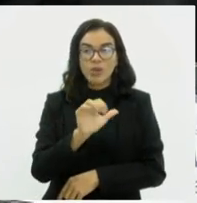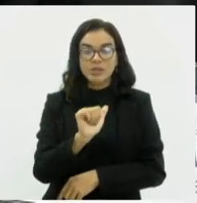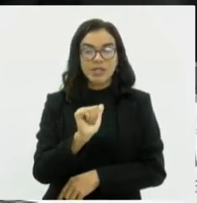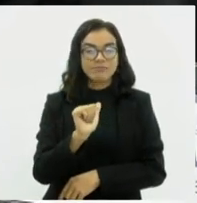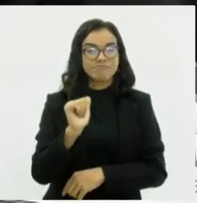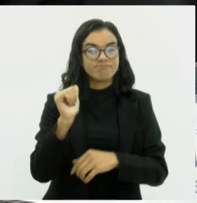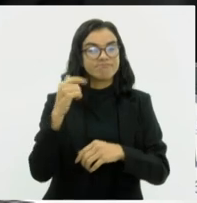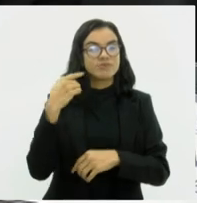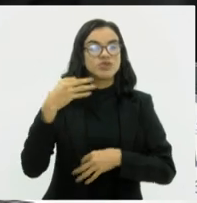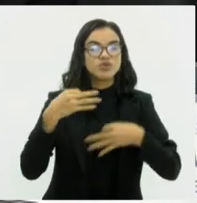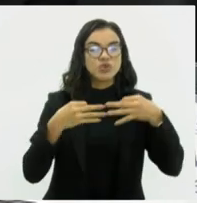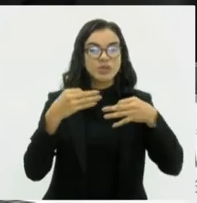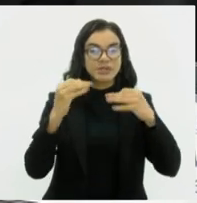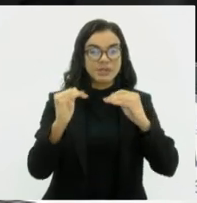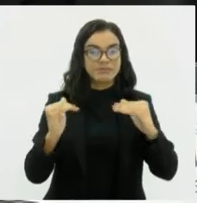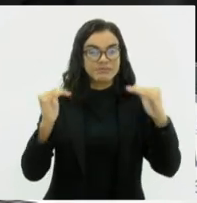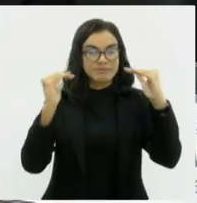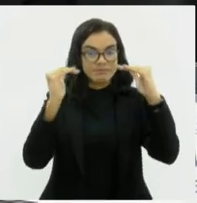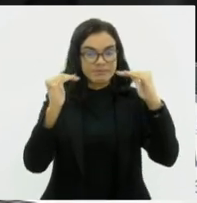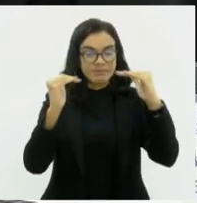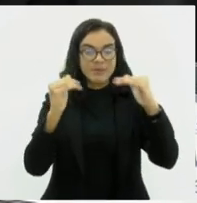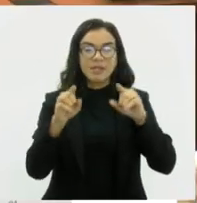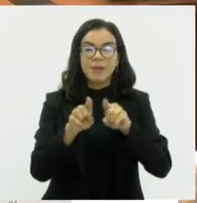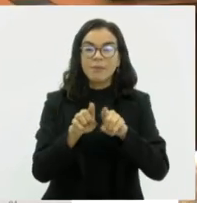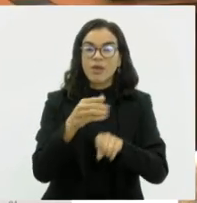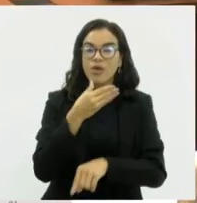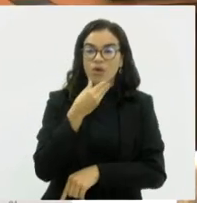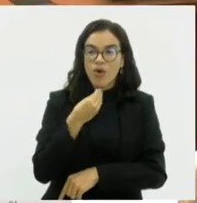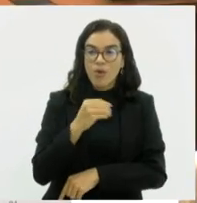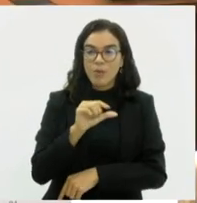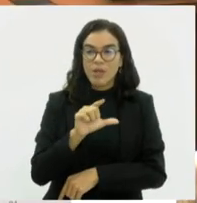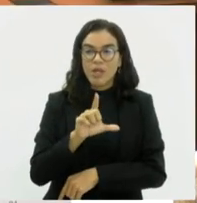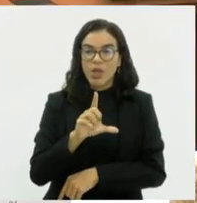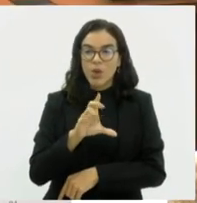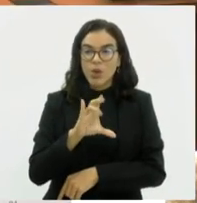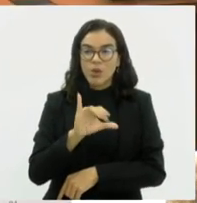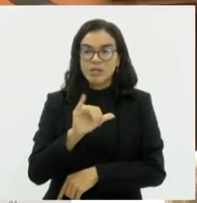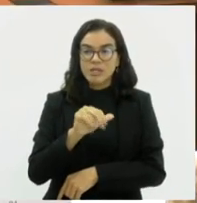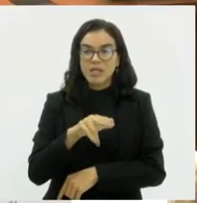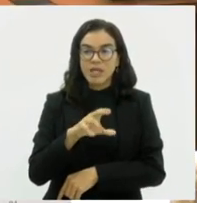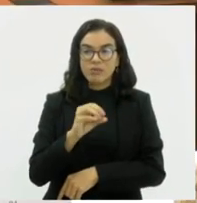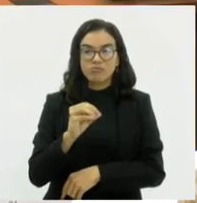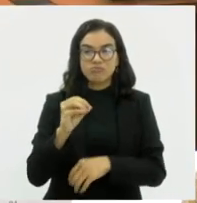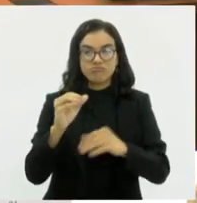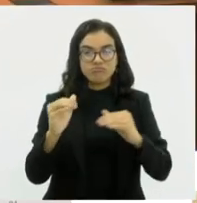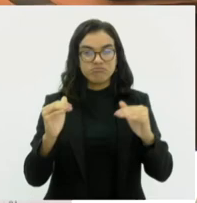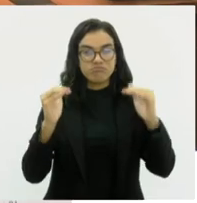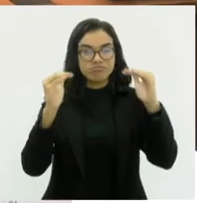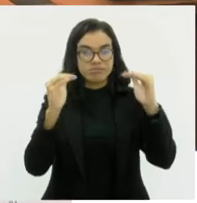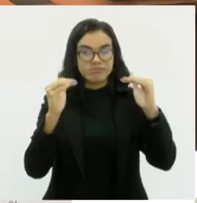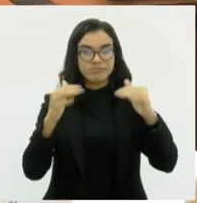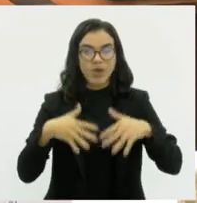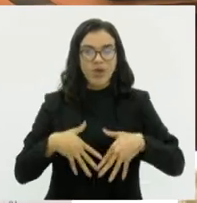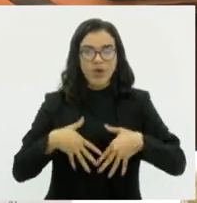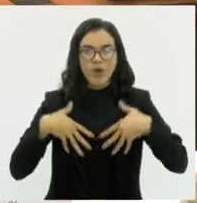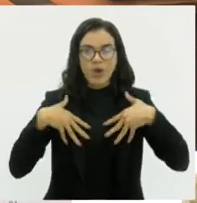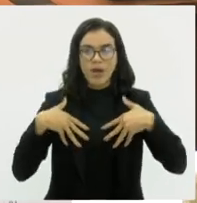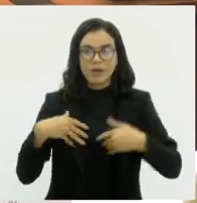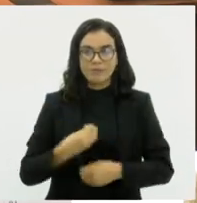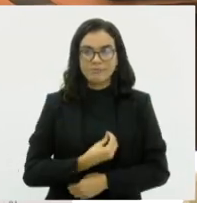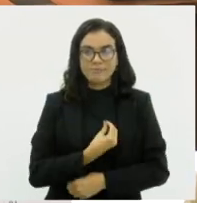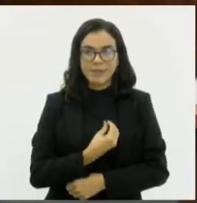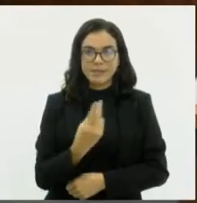desembargadora, e também do nosso desembargador, doutor Luciano. Ficamos muito honrados com a presença de vocês,